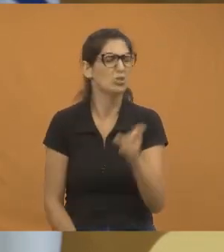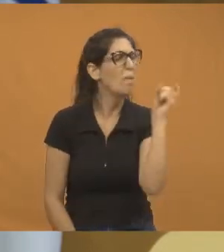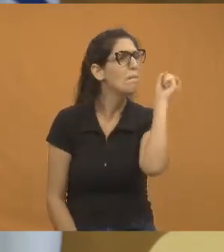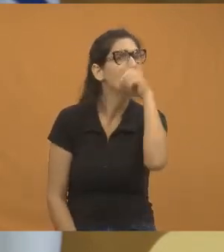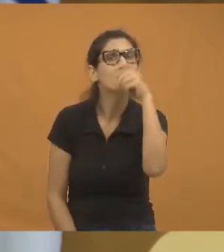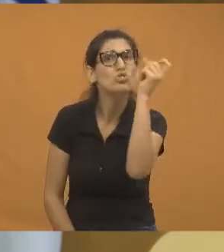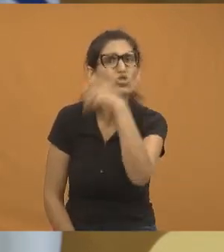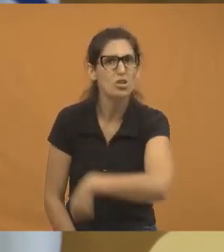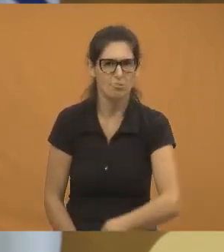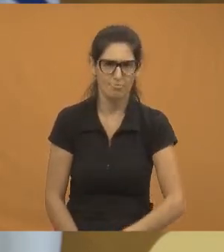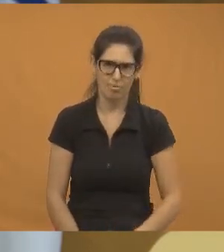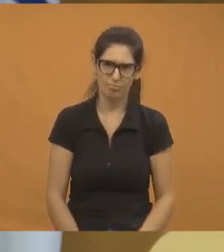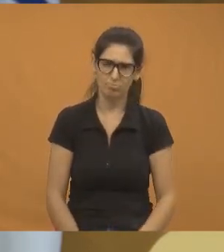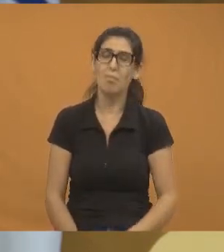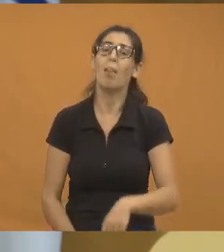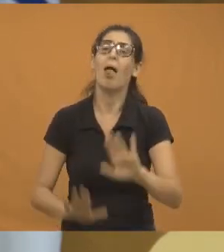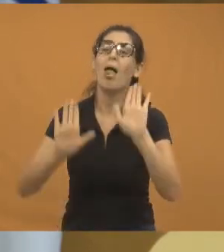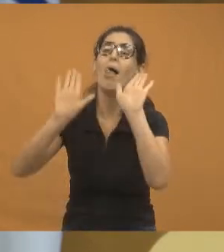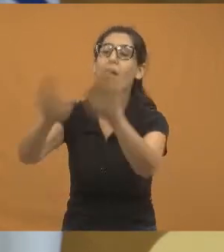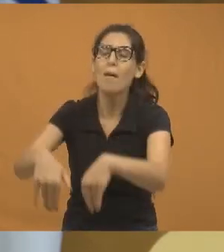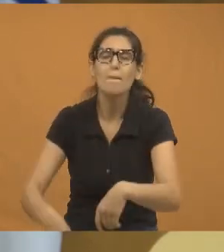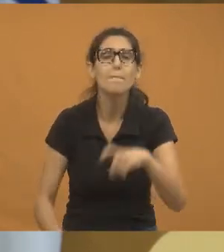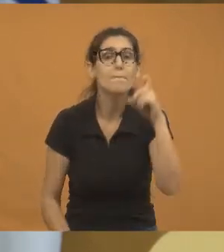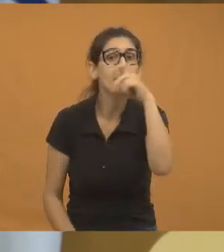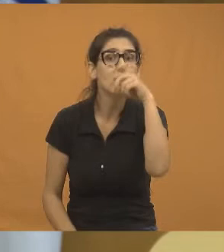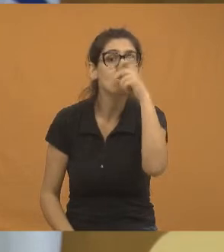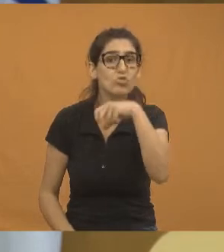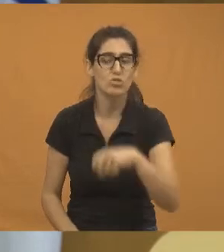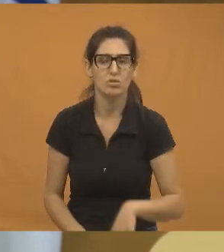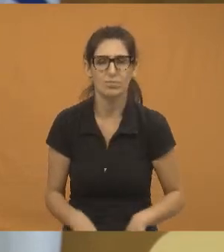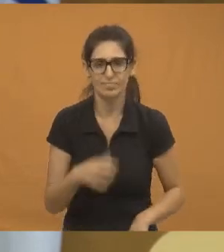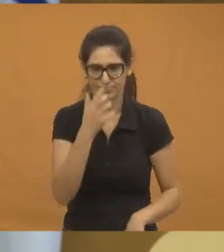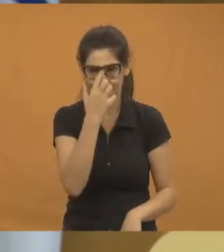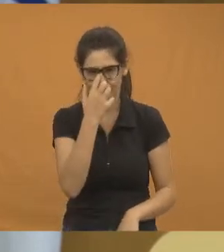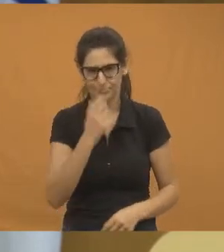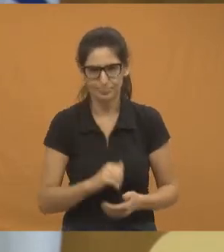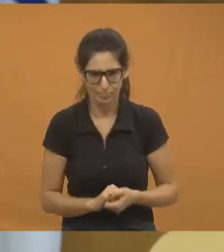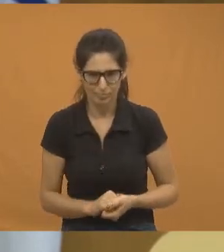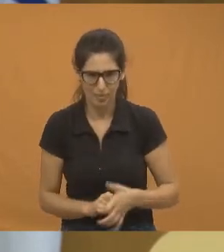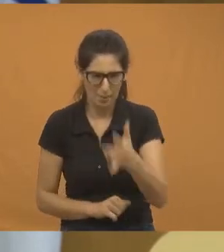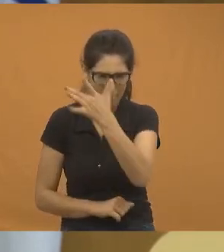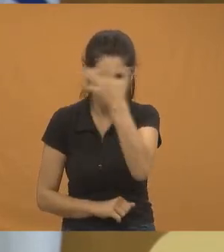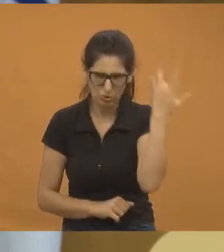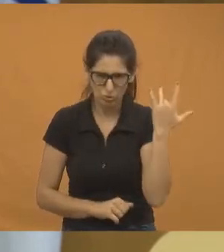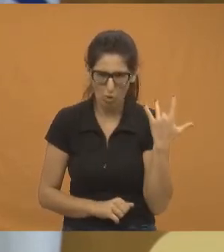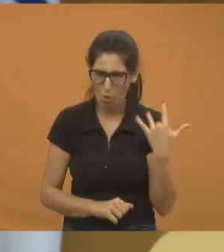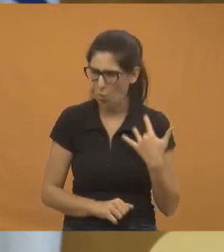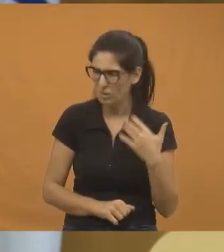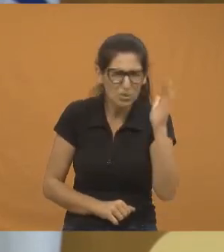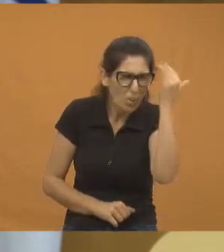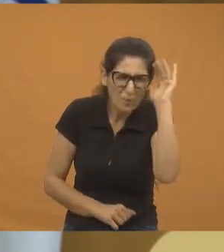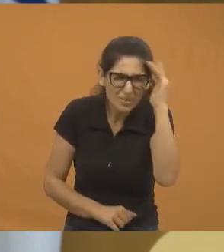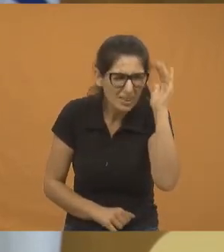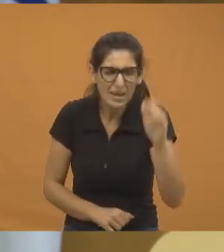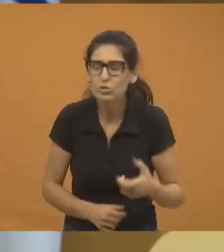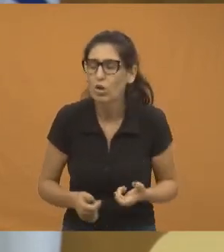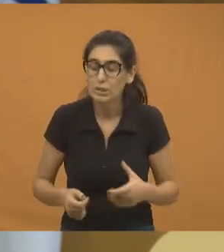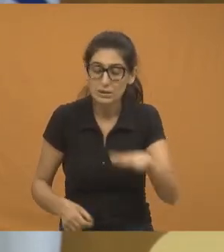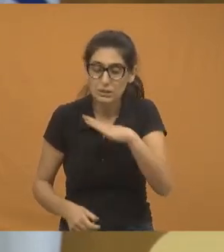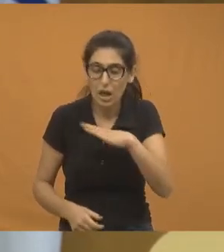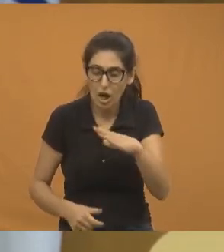é comodismo é quando você mexe na zona de conforto das pessoas que não entendem que essa cidade cresceu